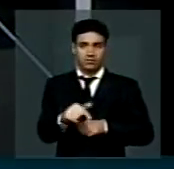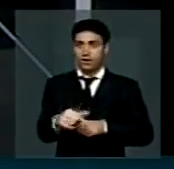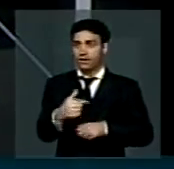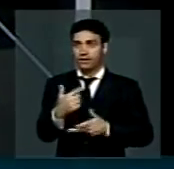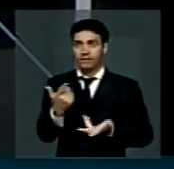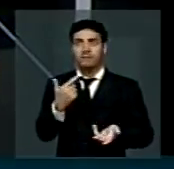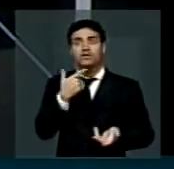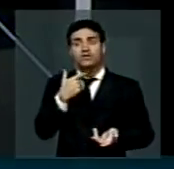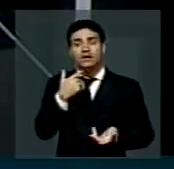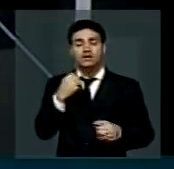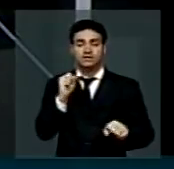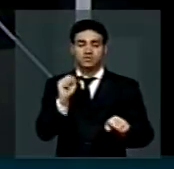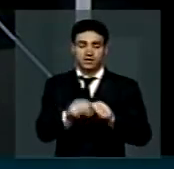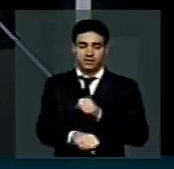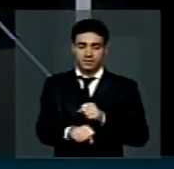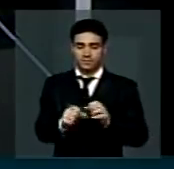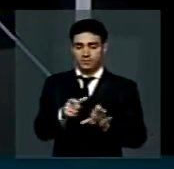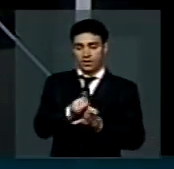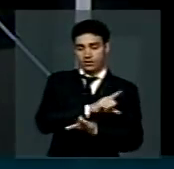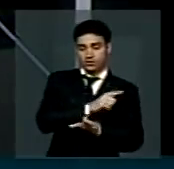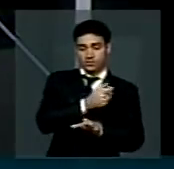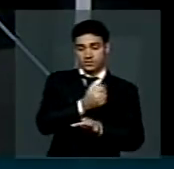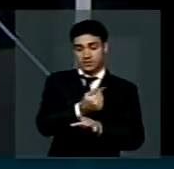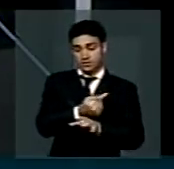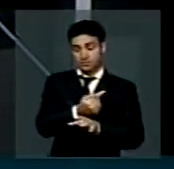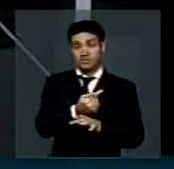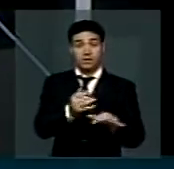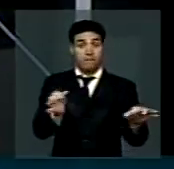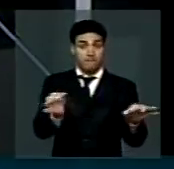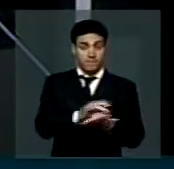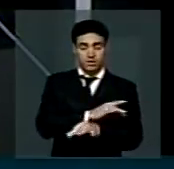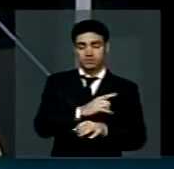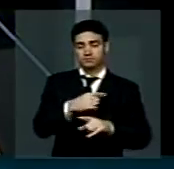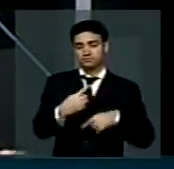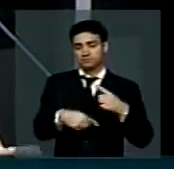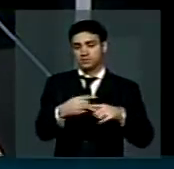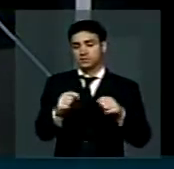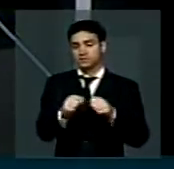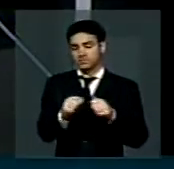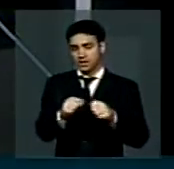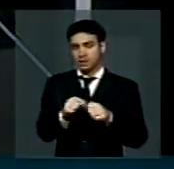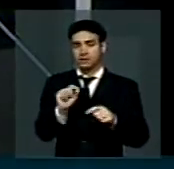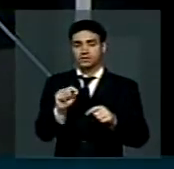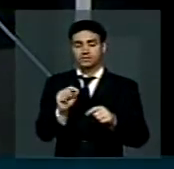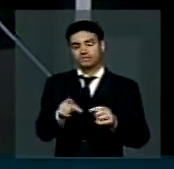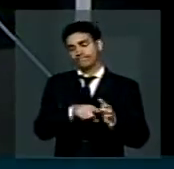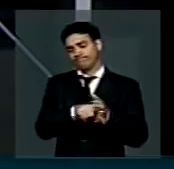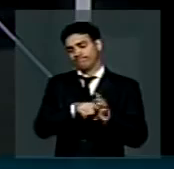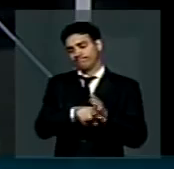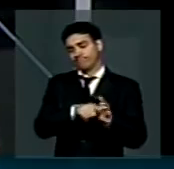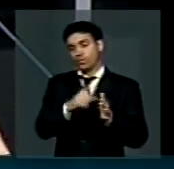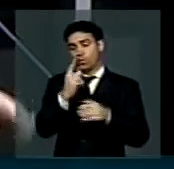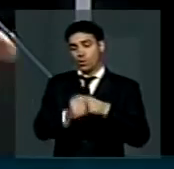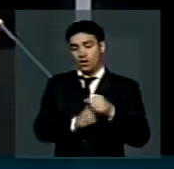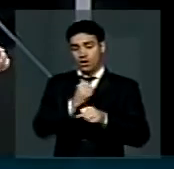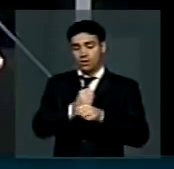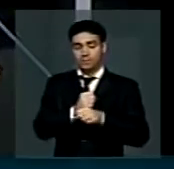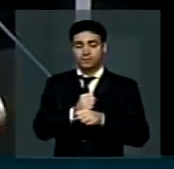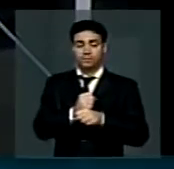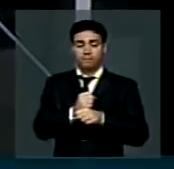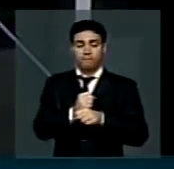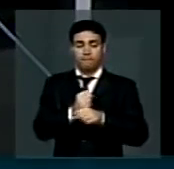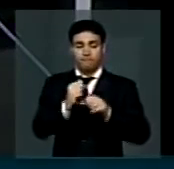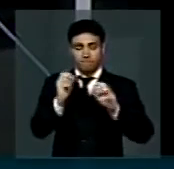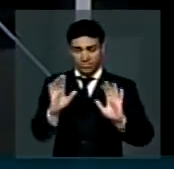matar antes de 2007. Após a realização de mutirão ao longo de um ano, foram